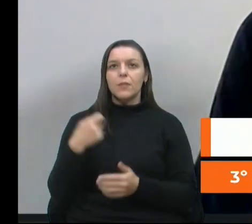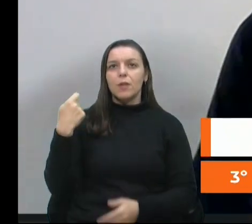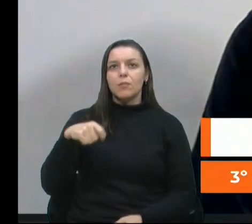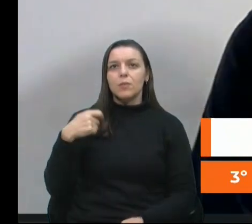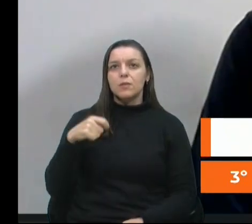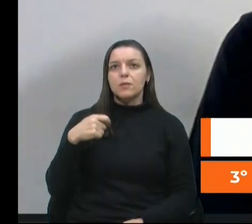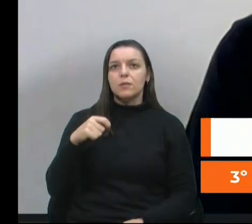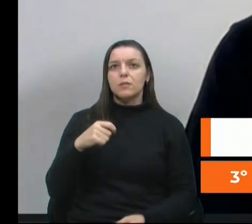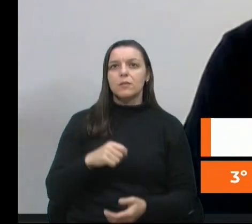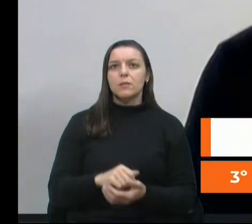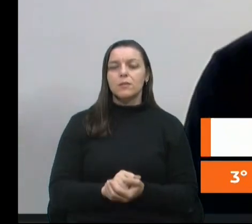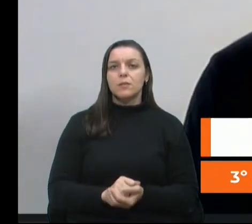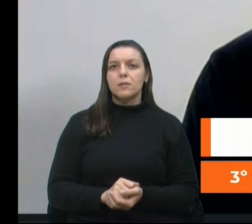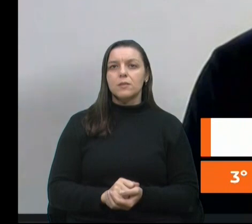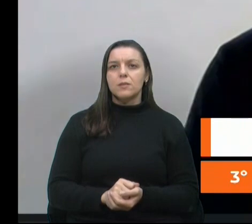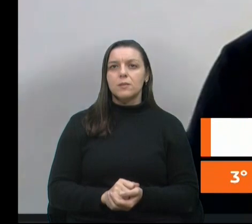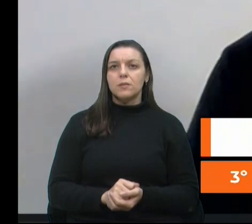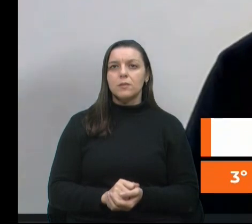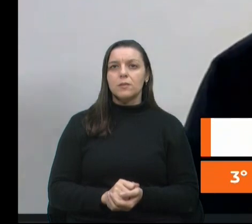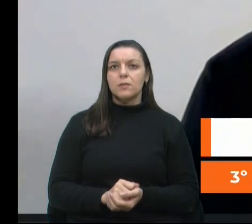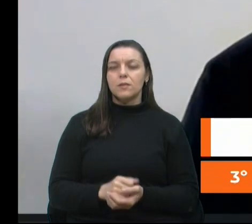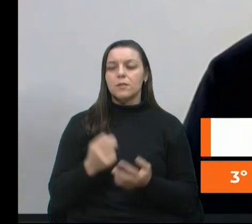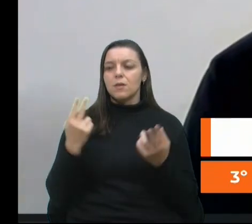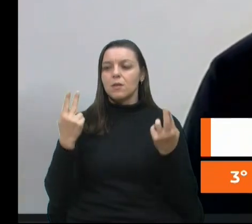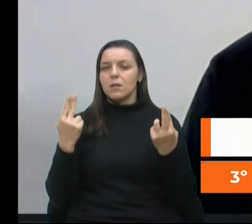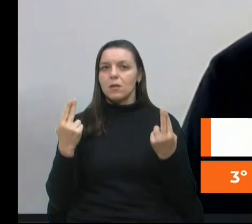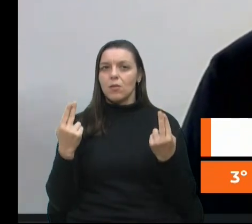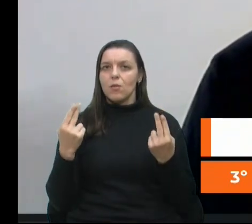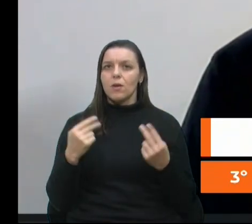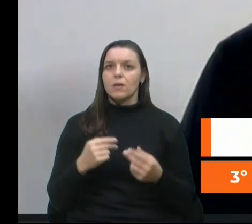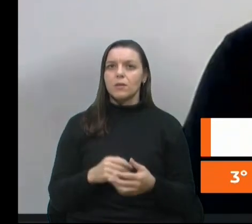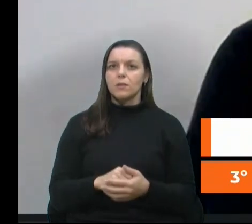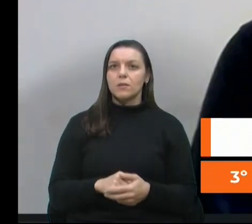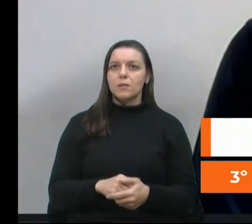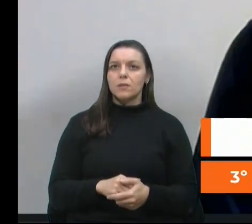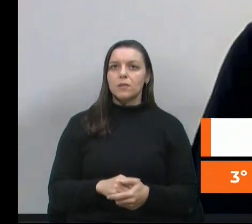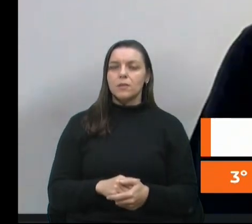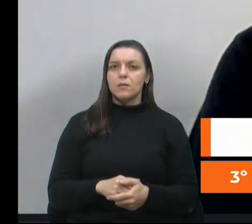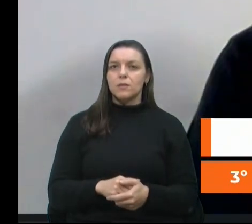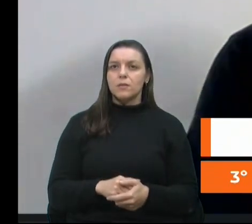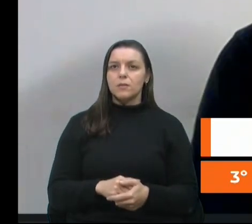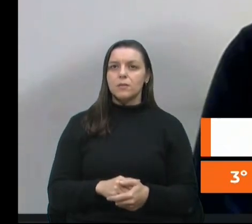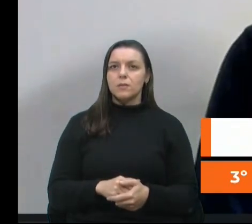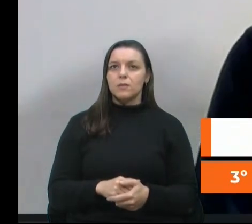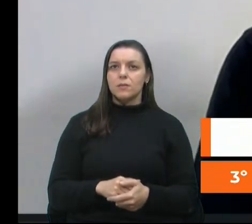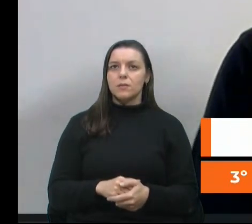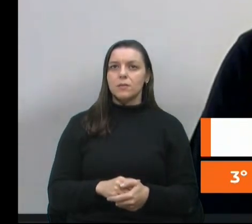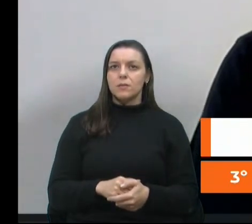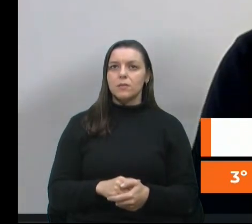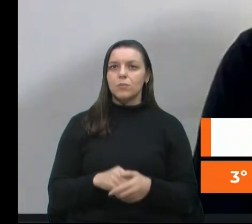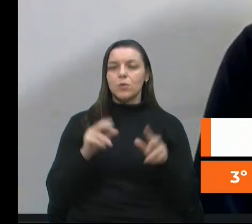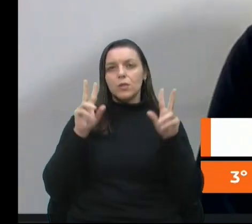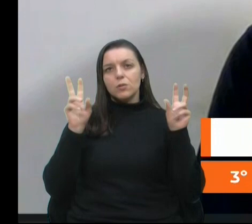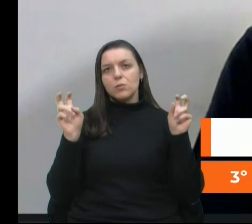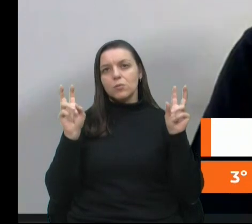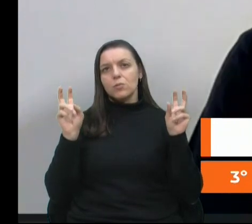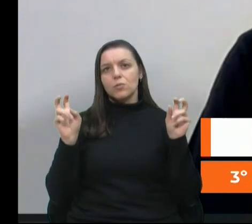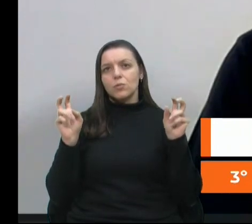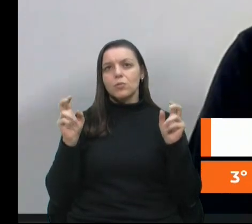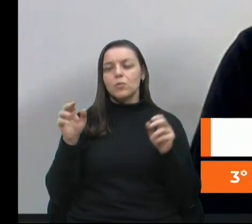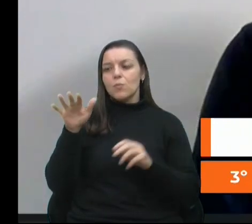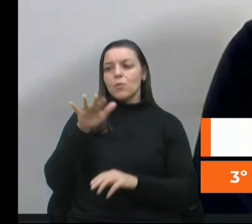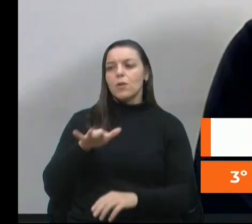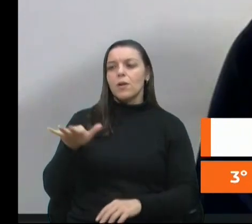de eles encontrarem esses semelhantes por afinidade, por assunto, por área